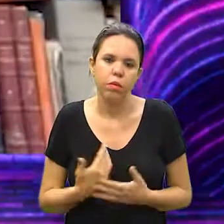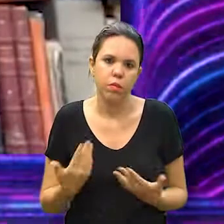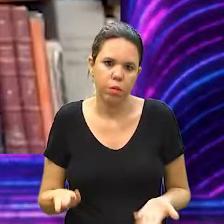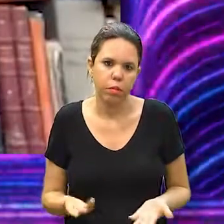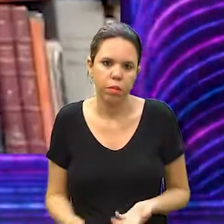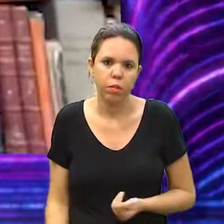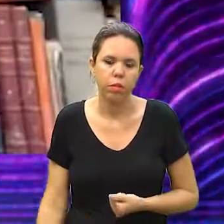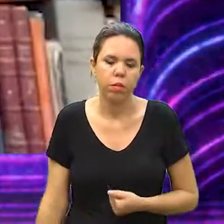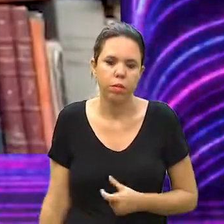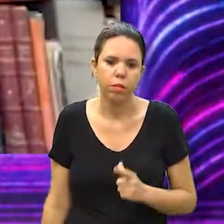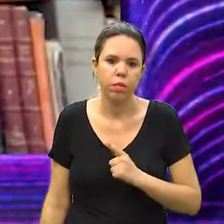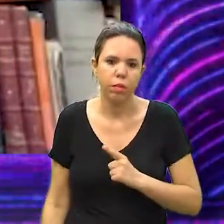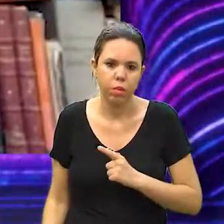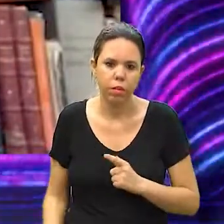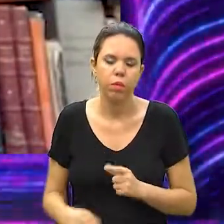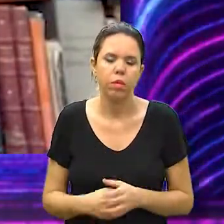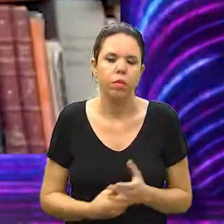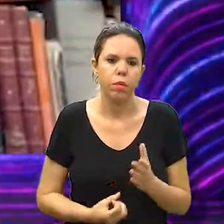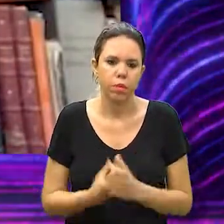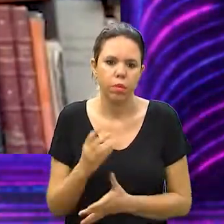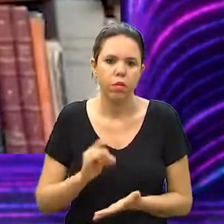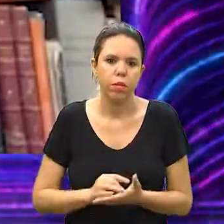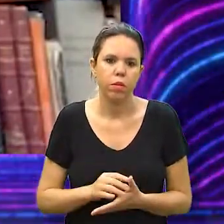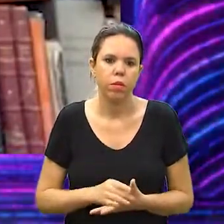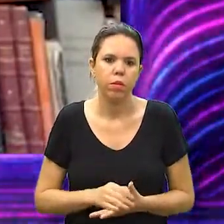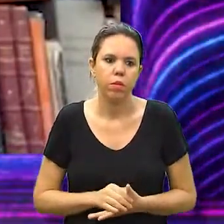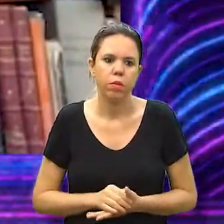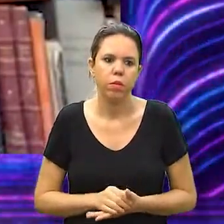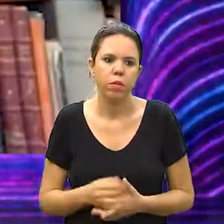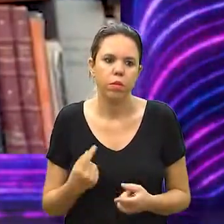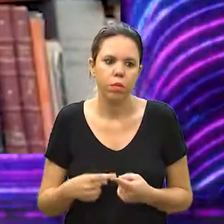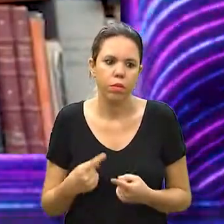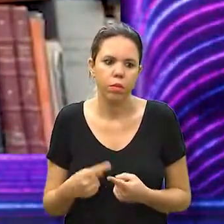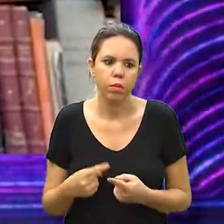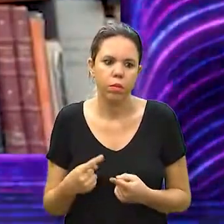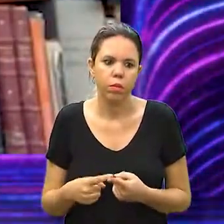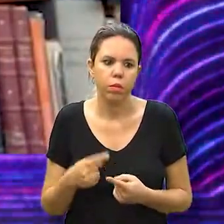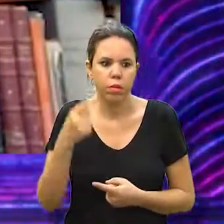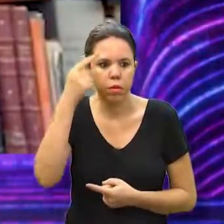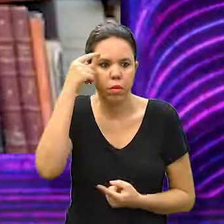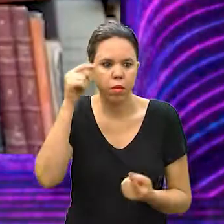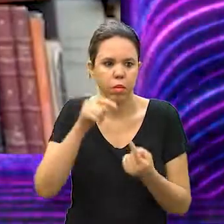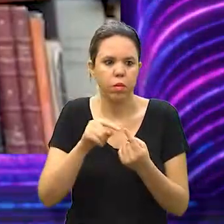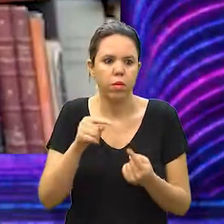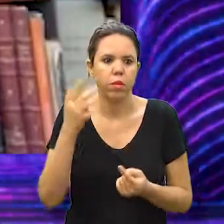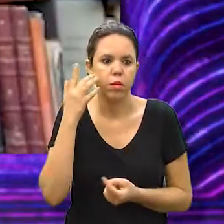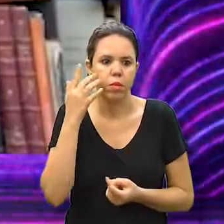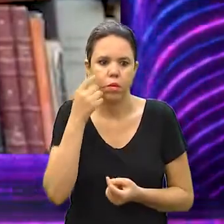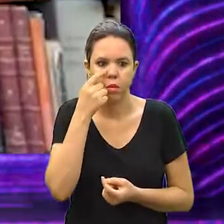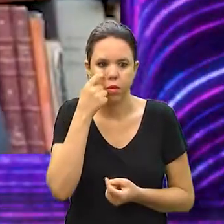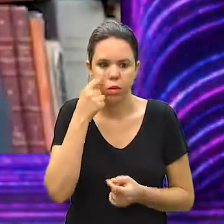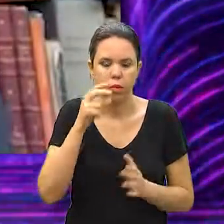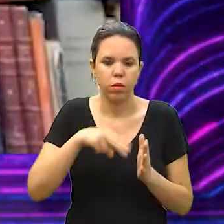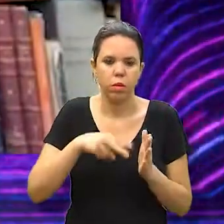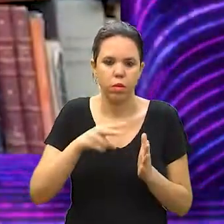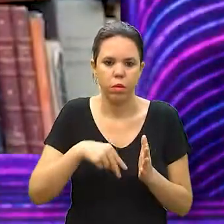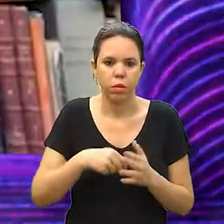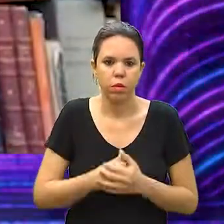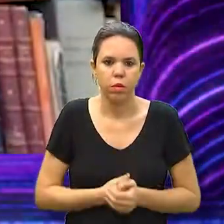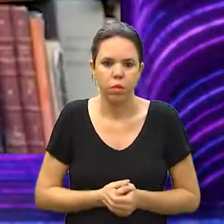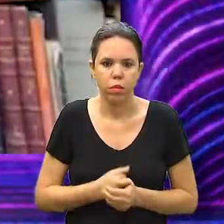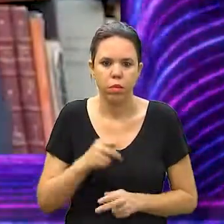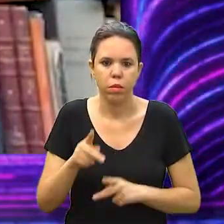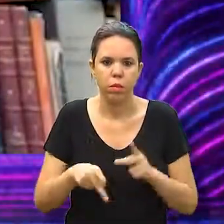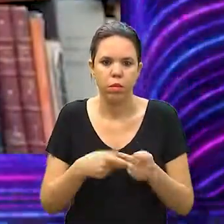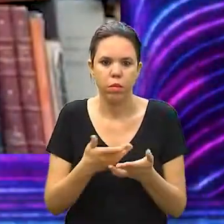enfim, mas ele tem um traço de originalidade, porque ele traz uma ideia que eu acho que o leitor,